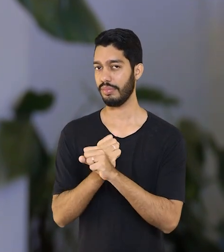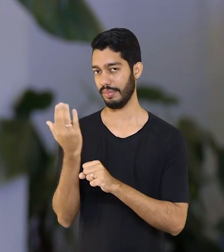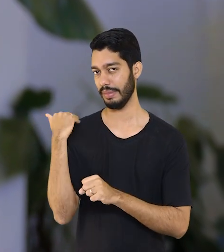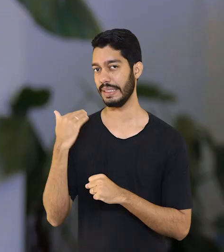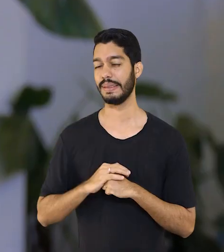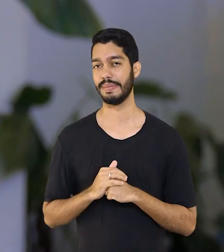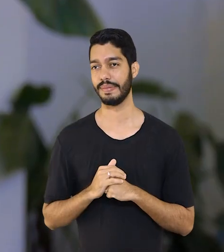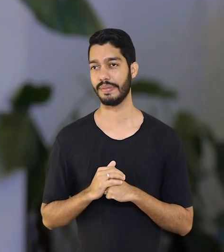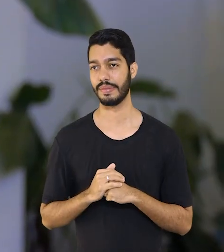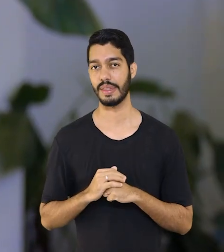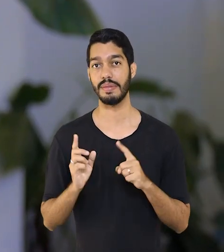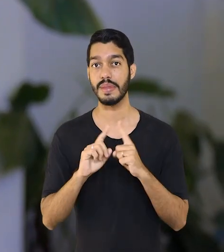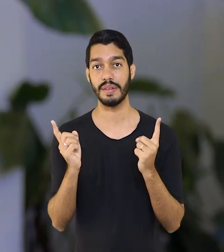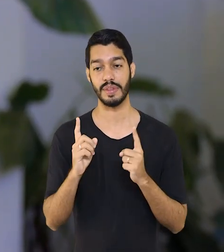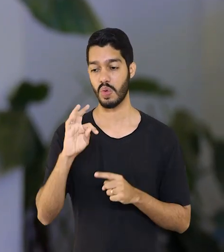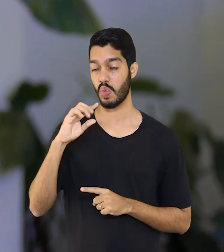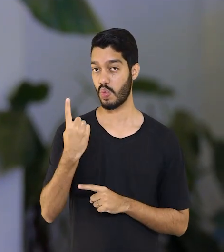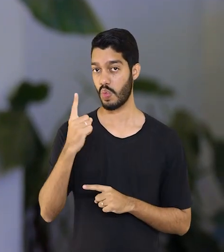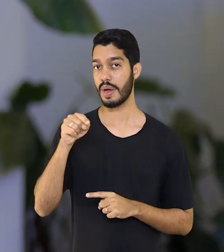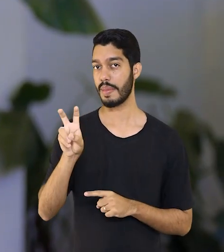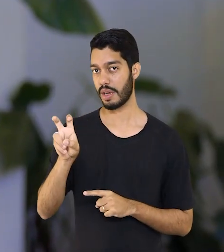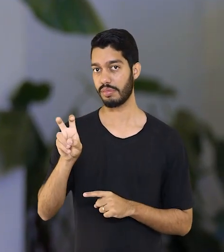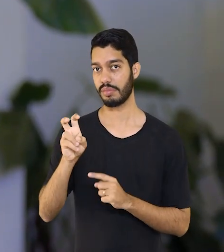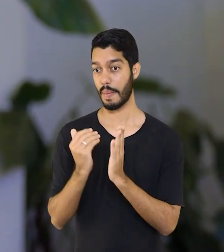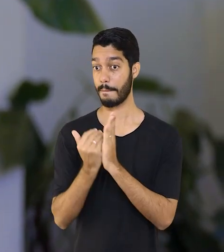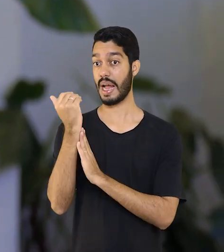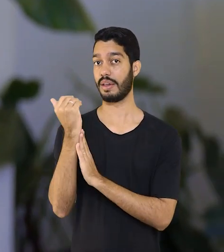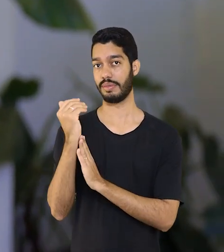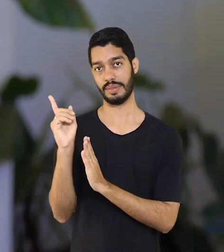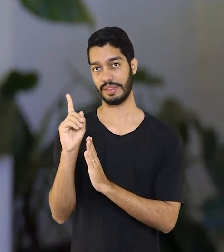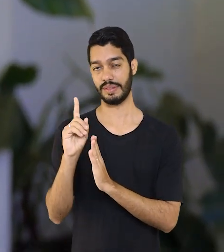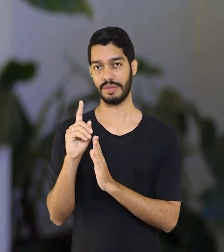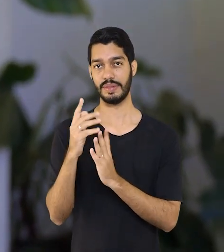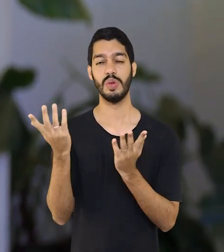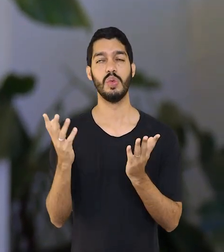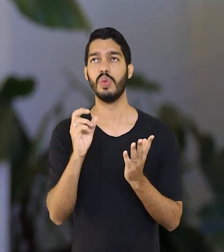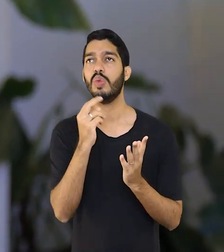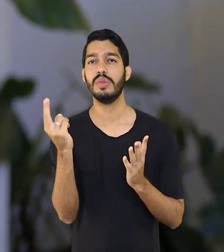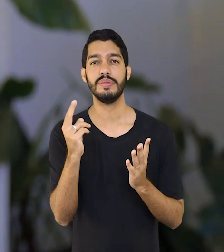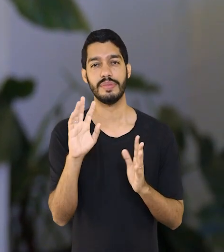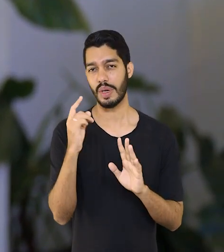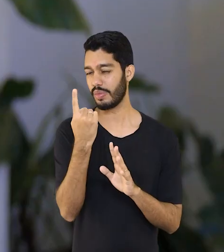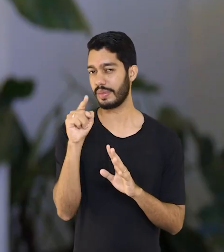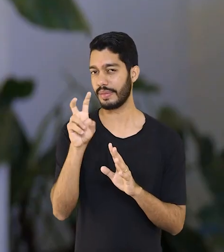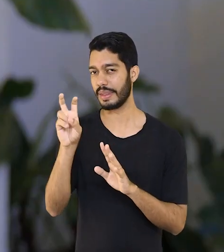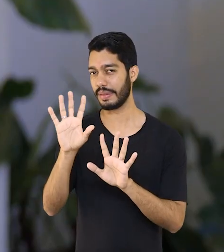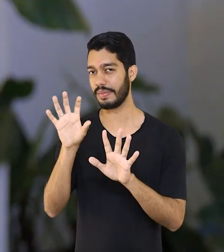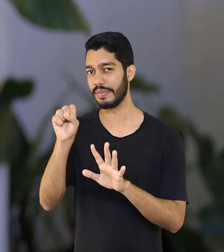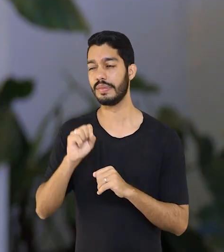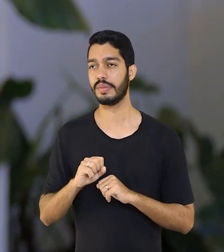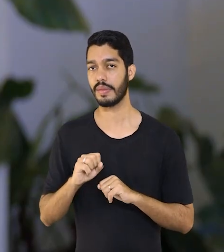33 anos atrás, não passar de 1,5. Vamos fazer uma imagem. Não faça aquela curva mais, vou usar